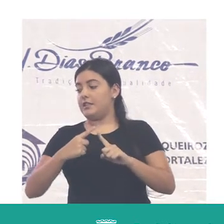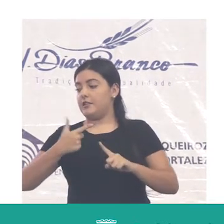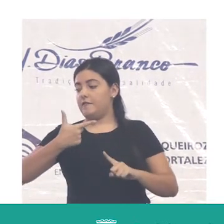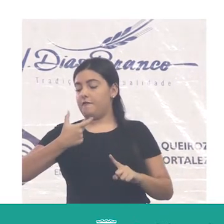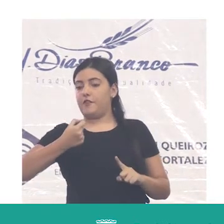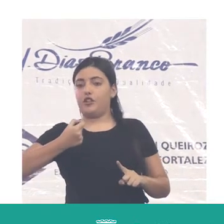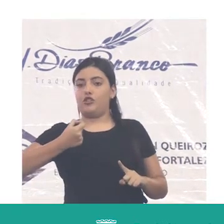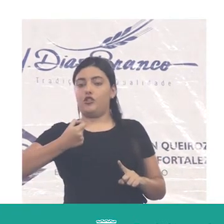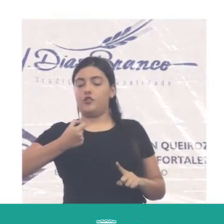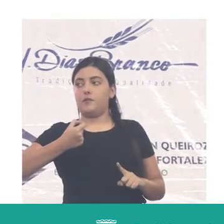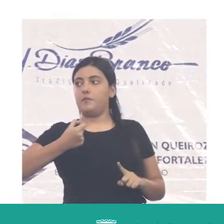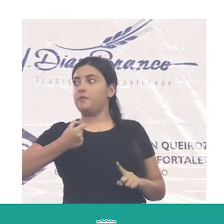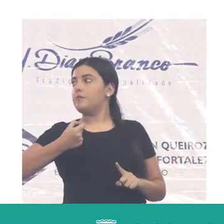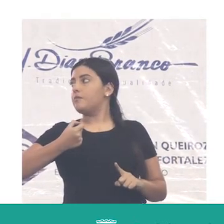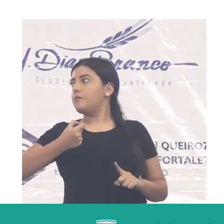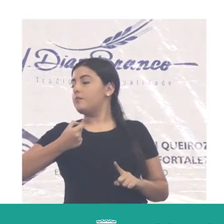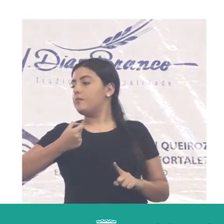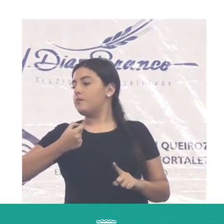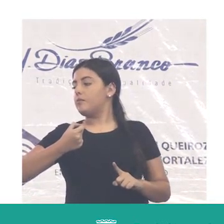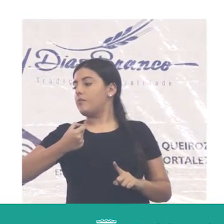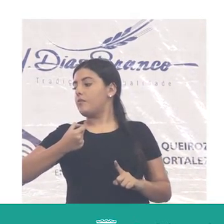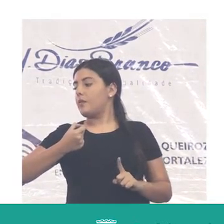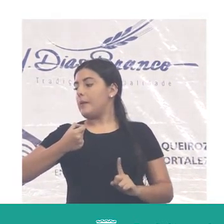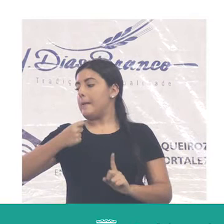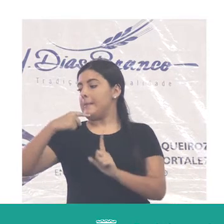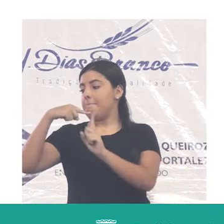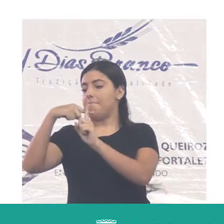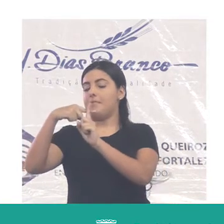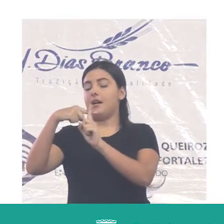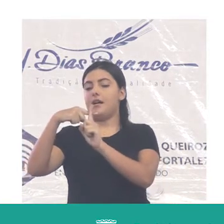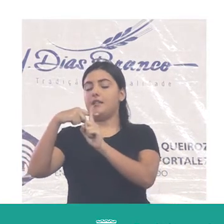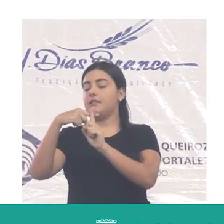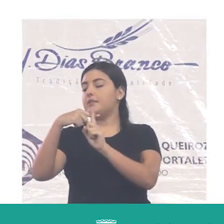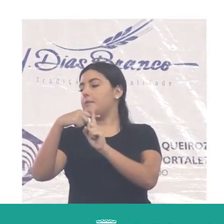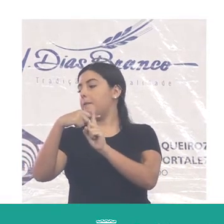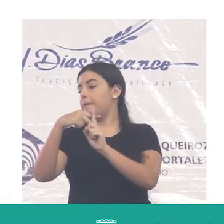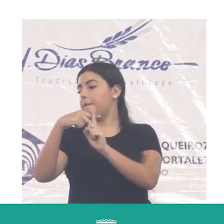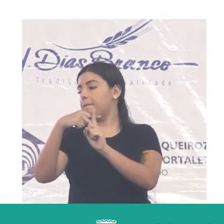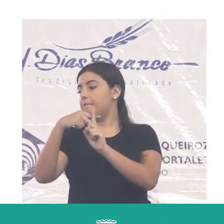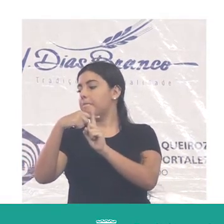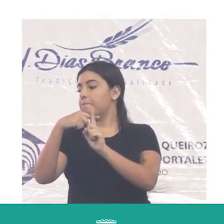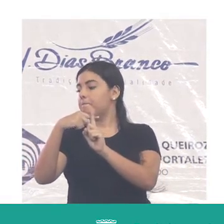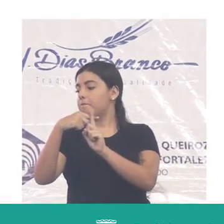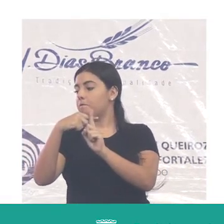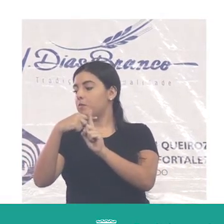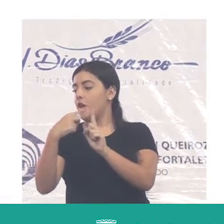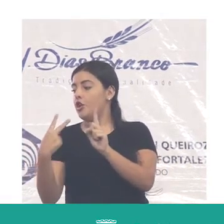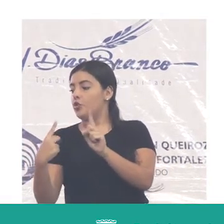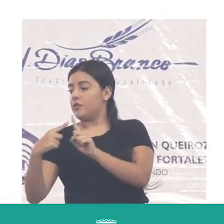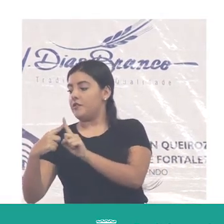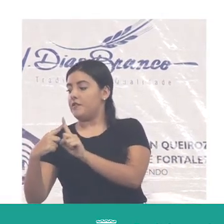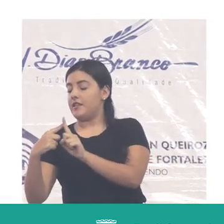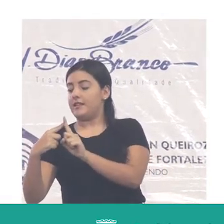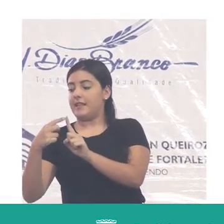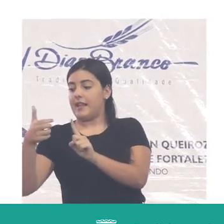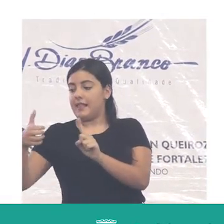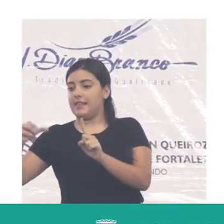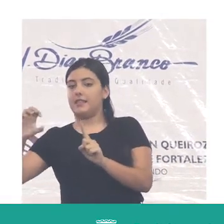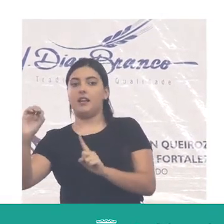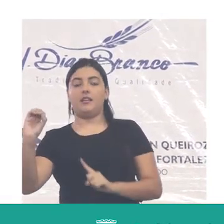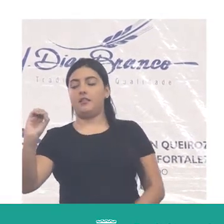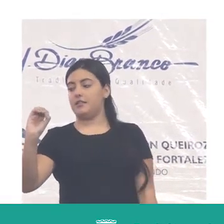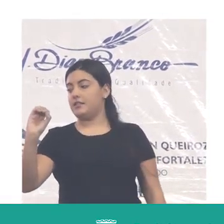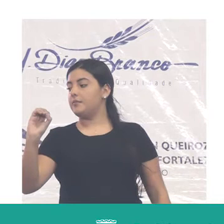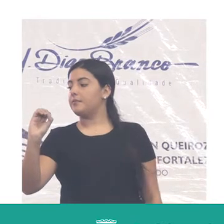aqui na frente. 1 por 20 aqui na frente, frente e atrás. 2 vezes 1 por 10, direita